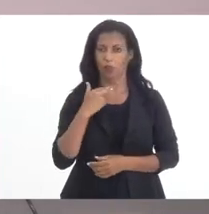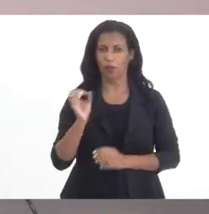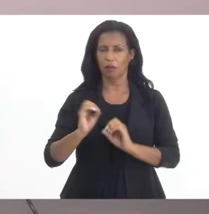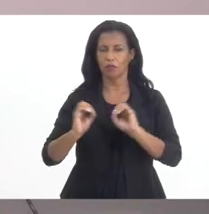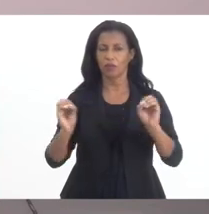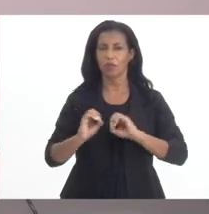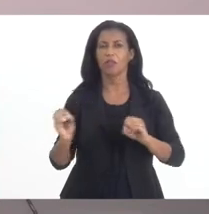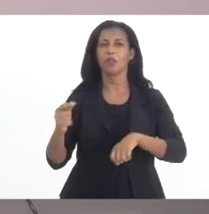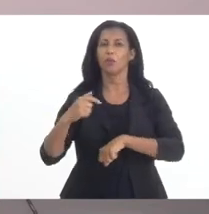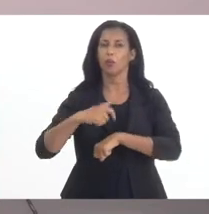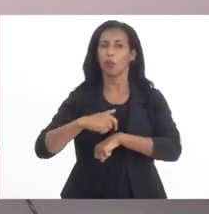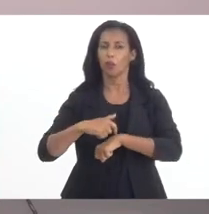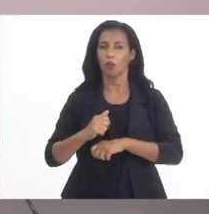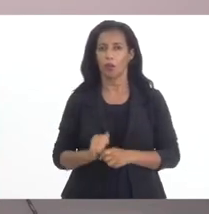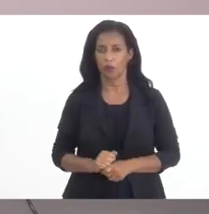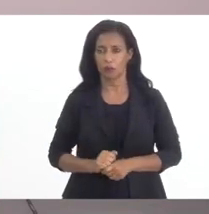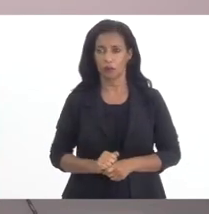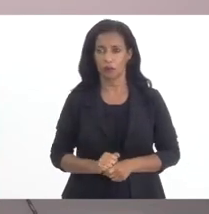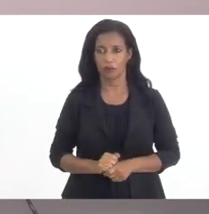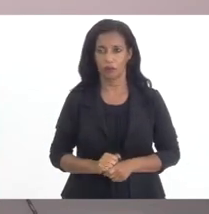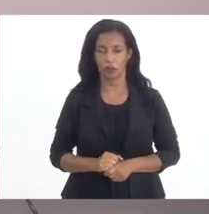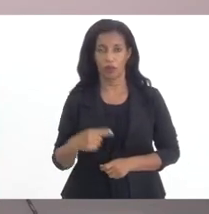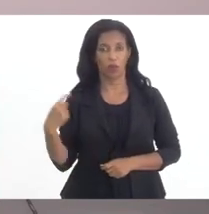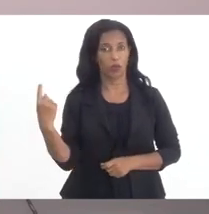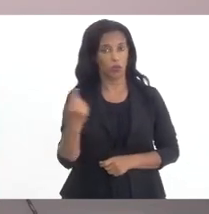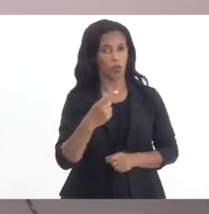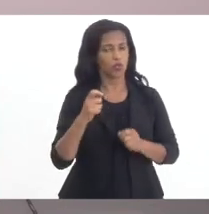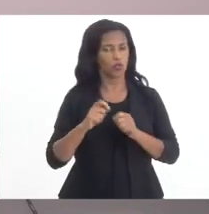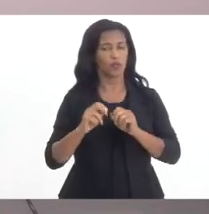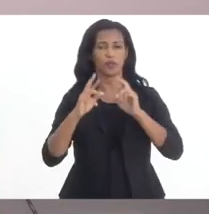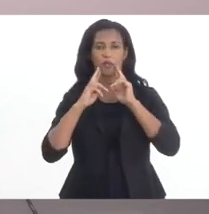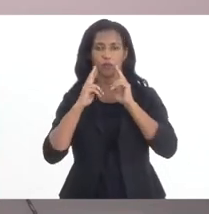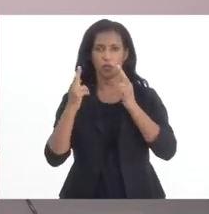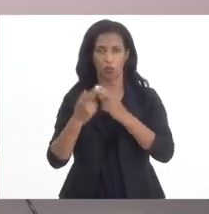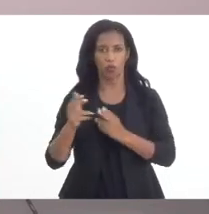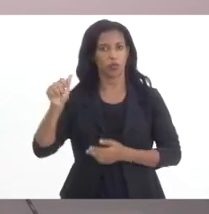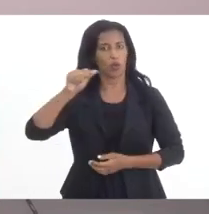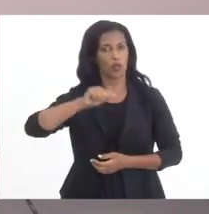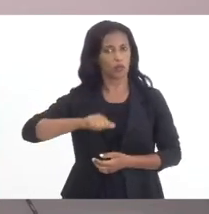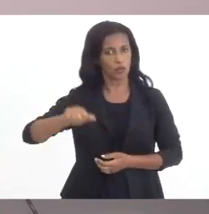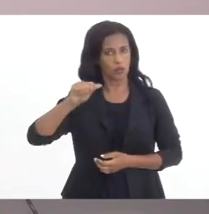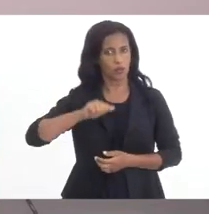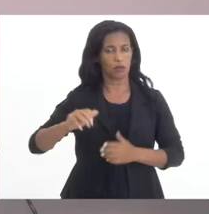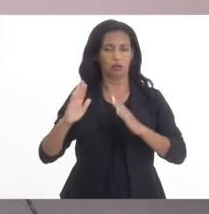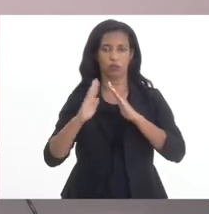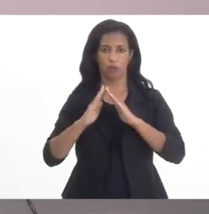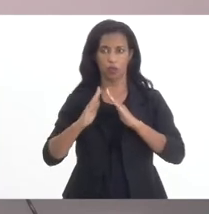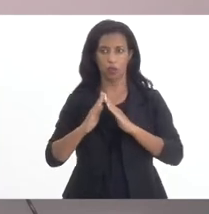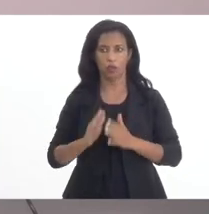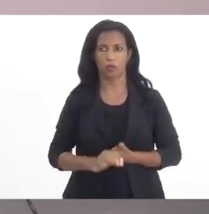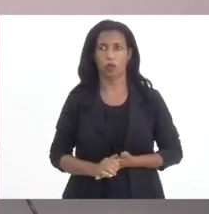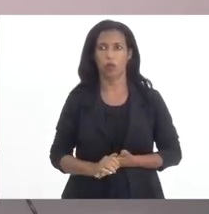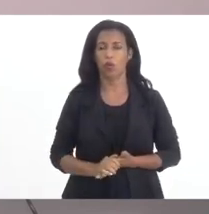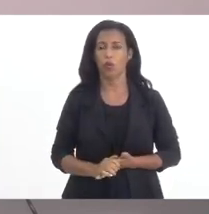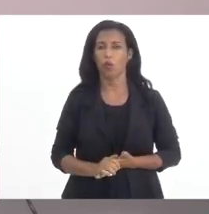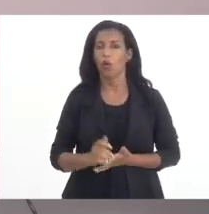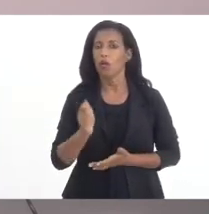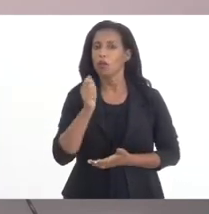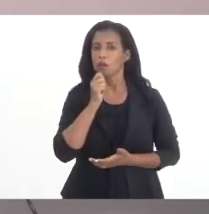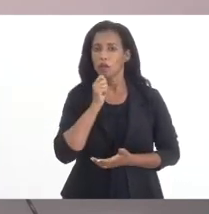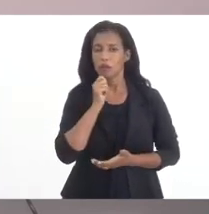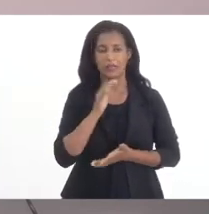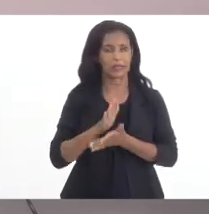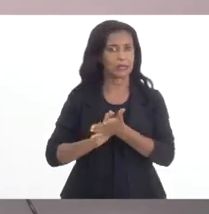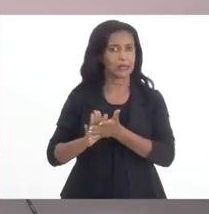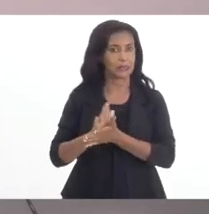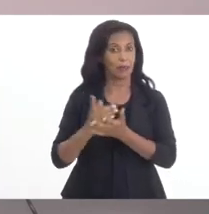momento, e quero deixar bem claro, nós fizemos reuniões com as associações de moradores. Não tem demérito nenhum,